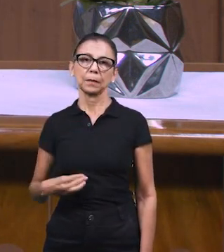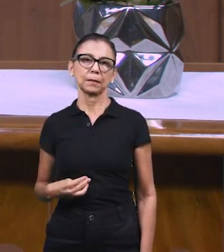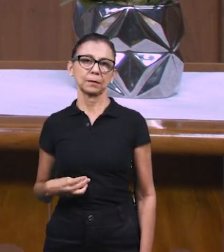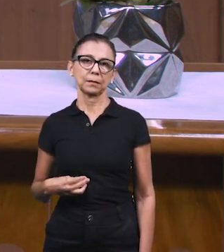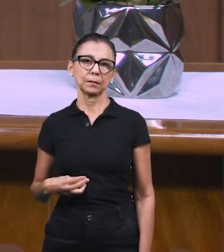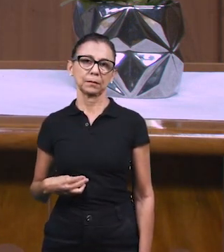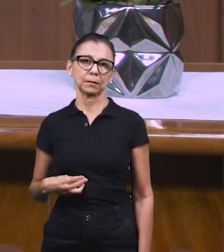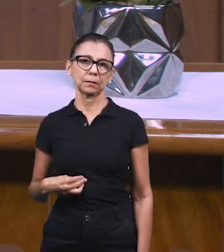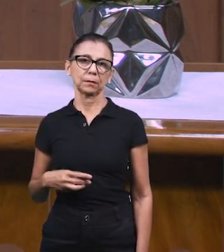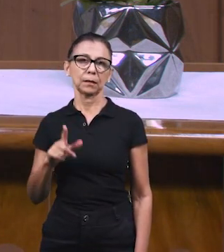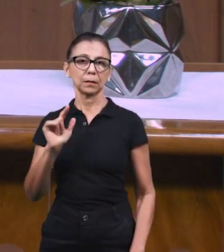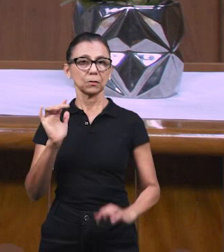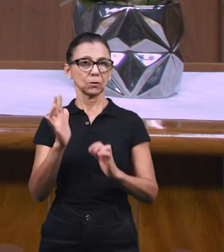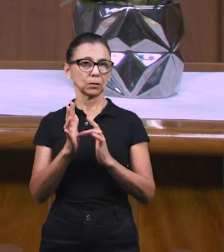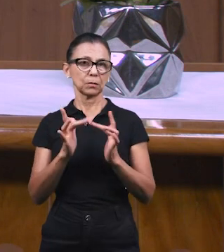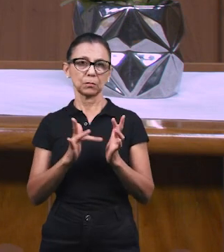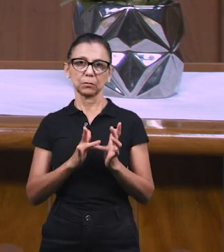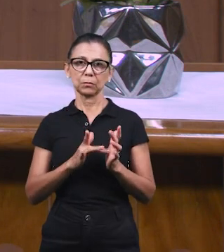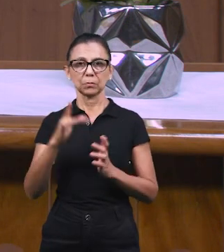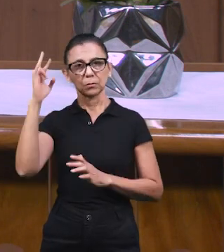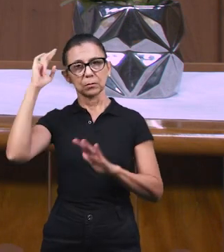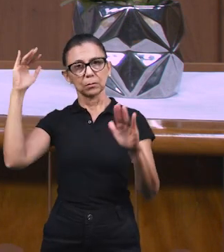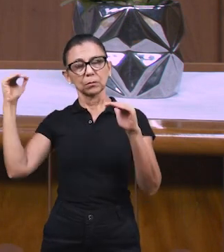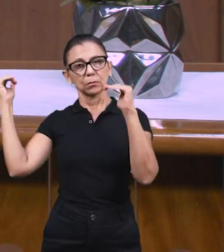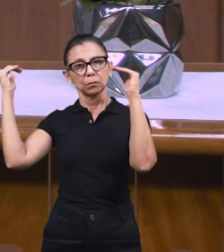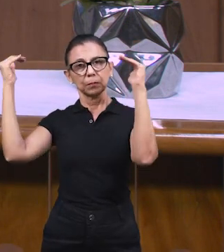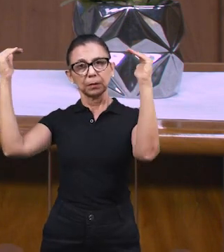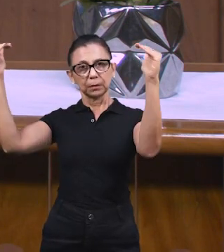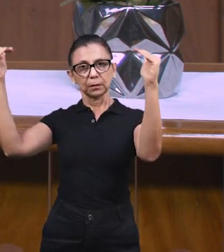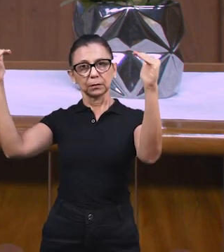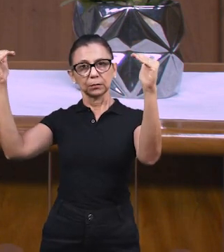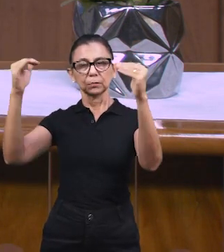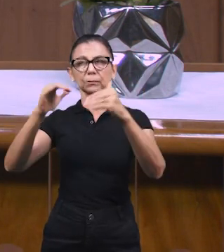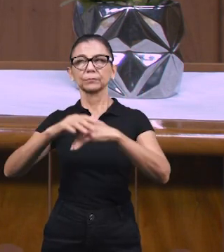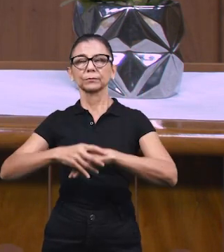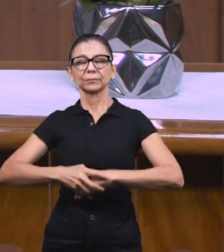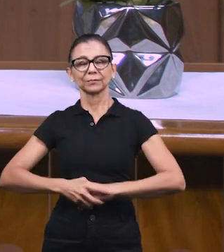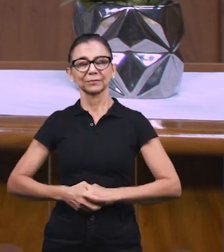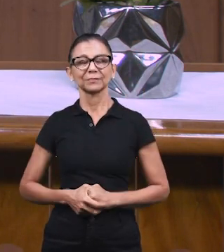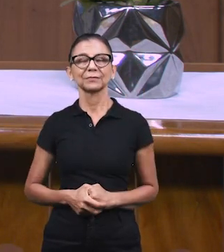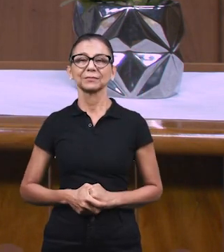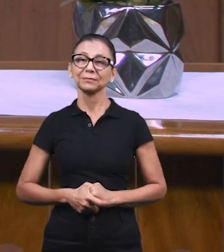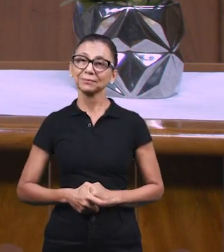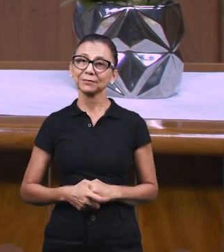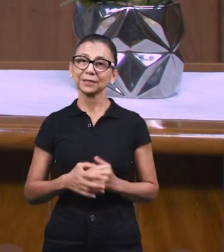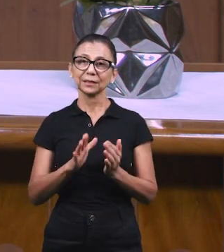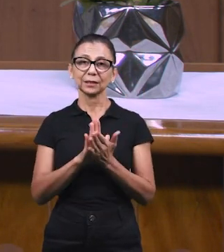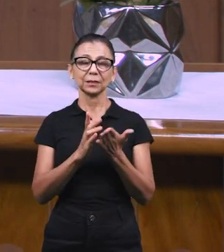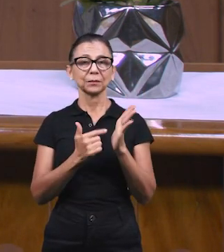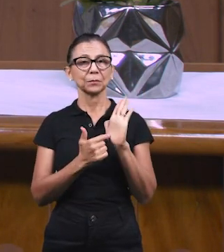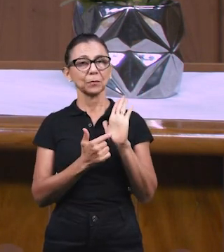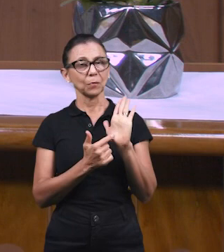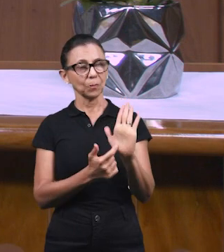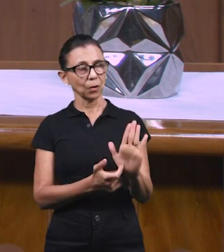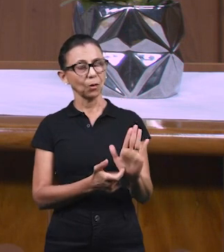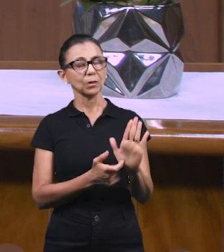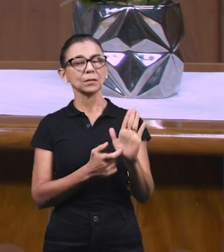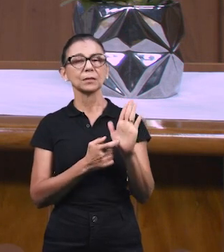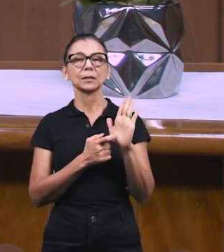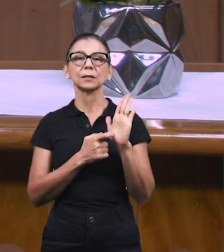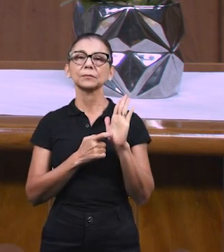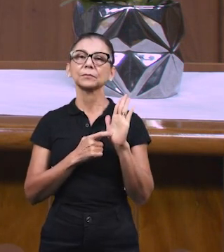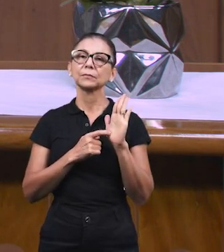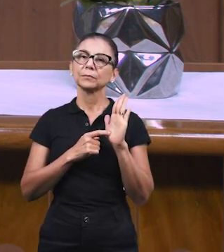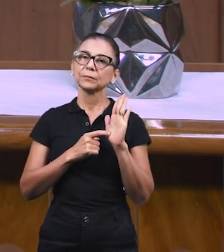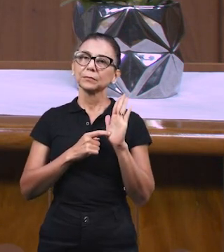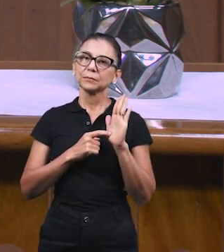Jesus, no Senhor dos Senhores. Nós estamos aos pés dEle e Ele está abrindo a Escritura para nós. Ele está abrindo a Sua